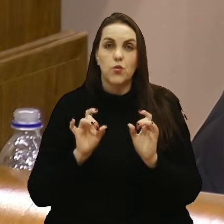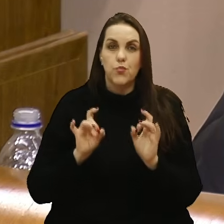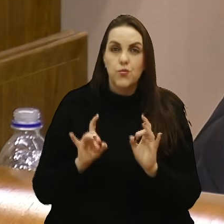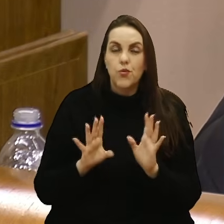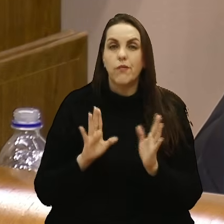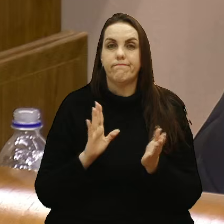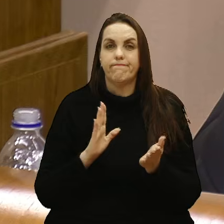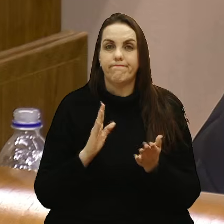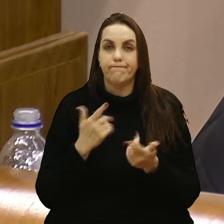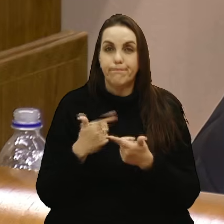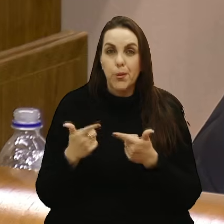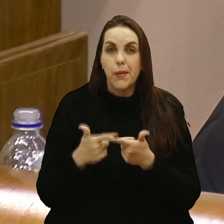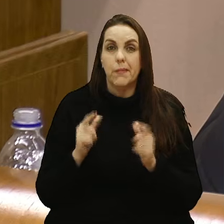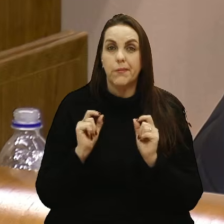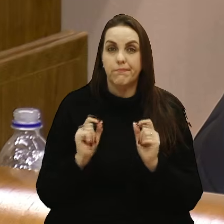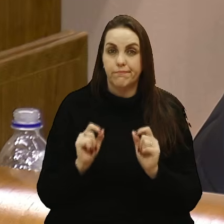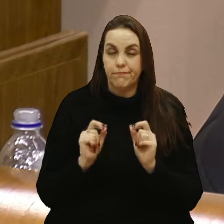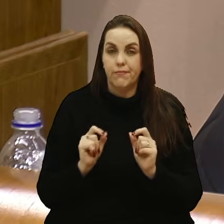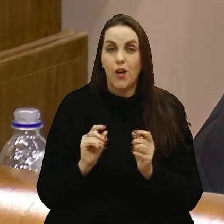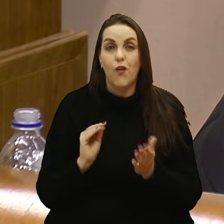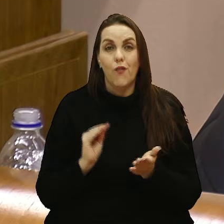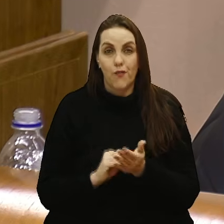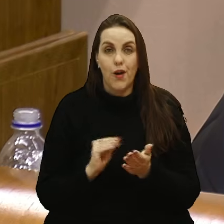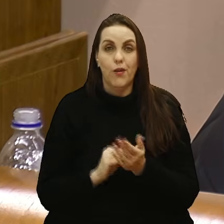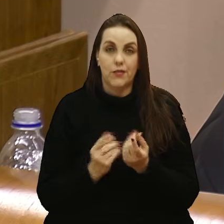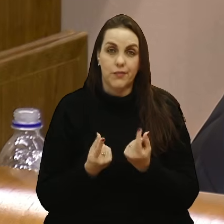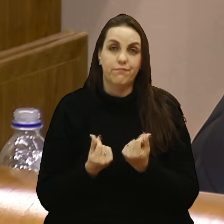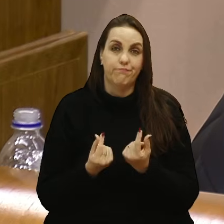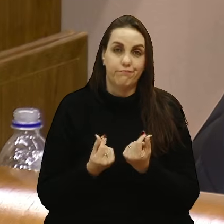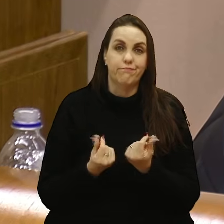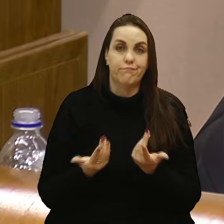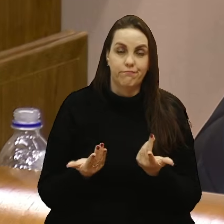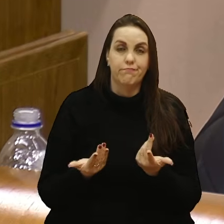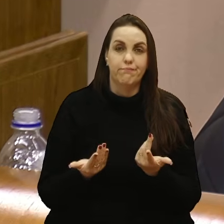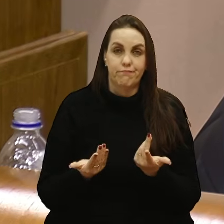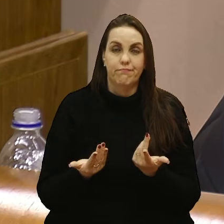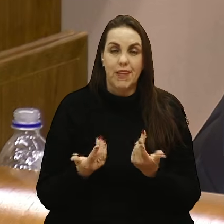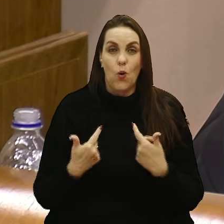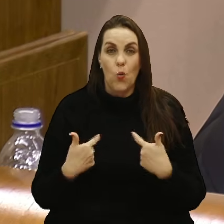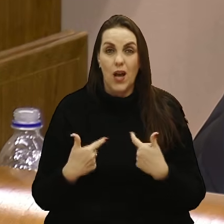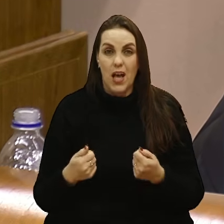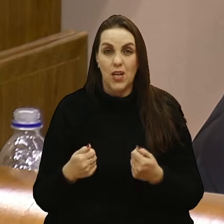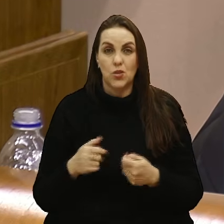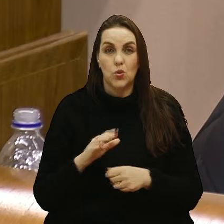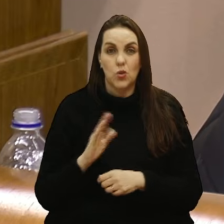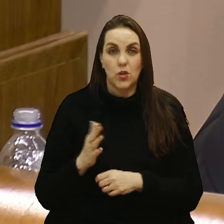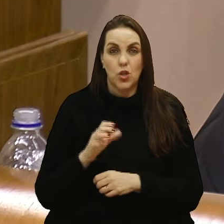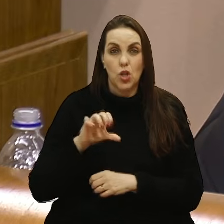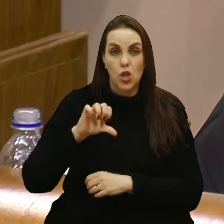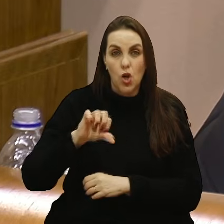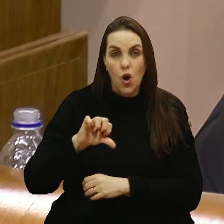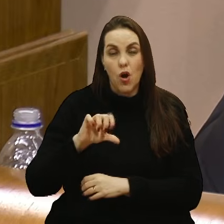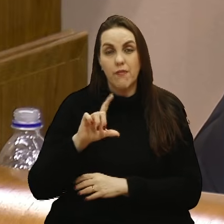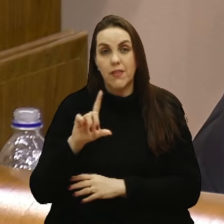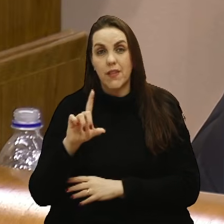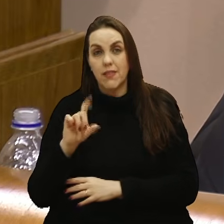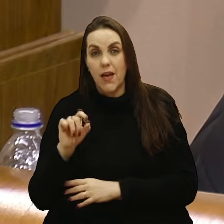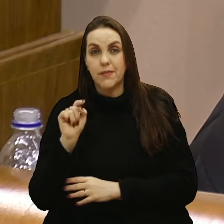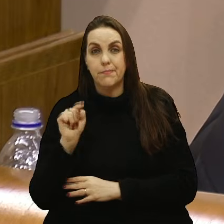problema é a falta de recursos. Ele custa em torno hoje de 9 a 10 mil reais cada